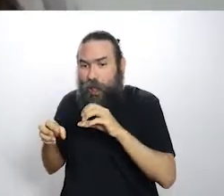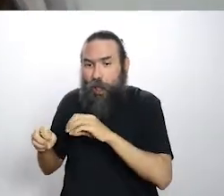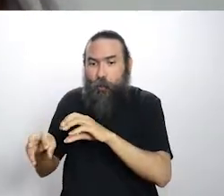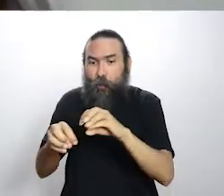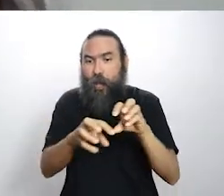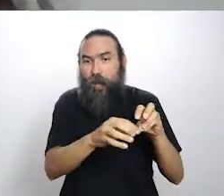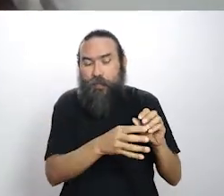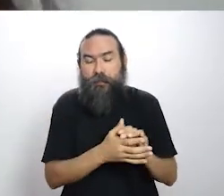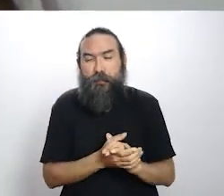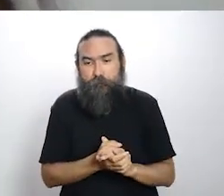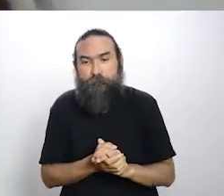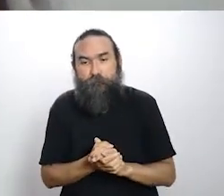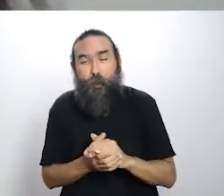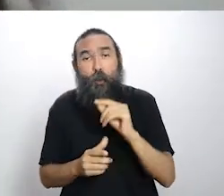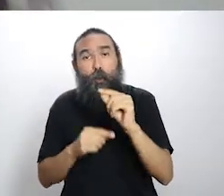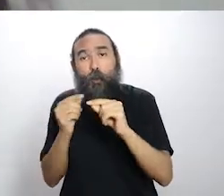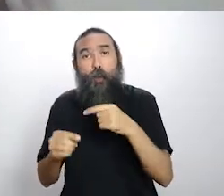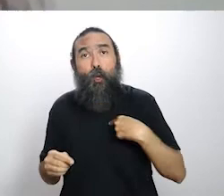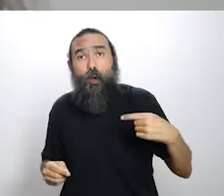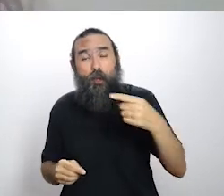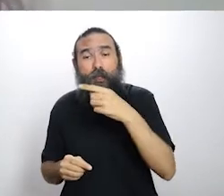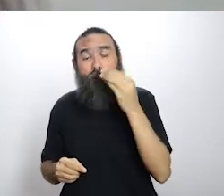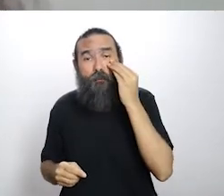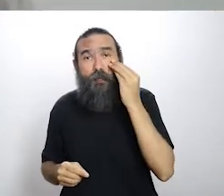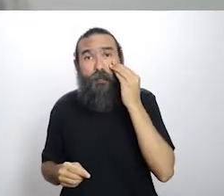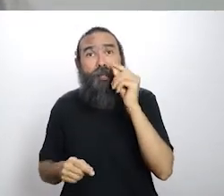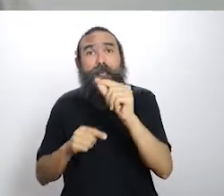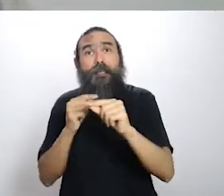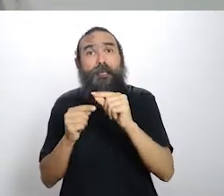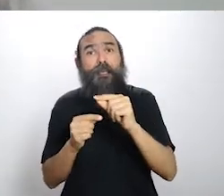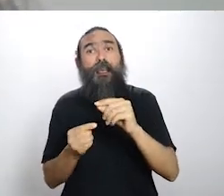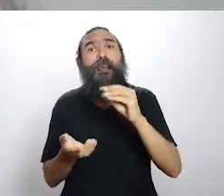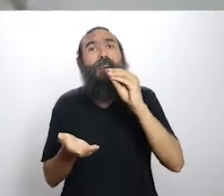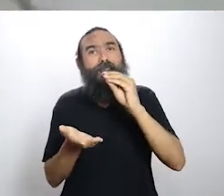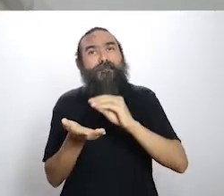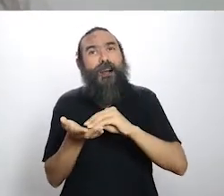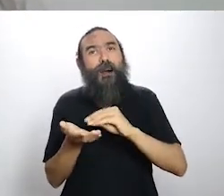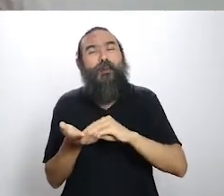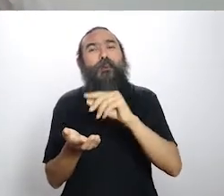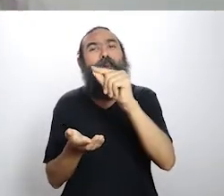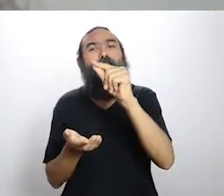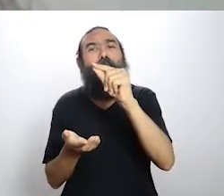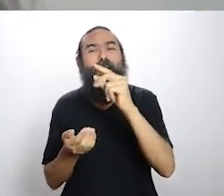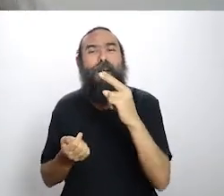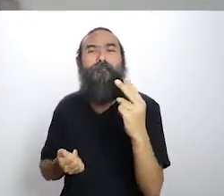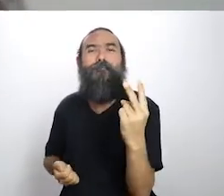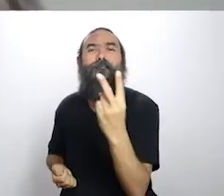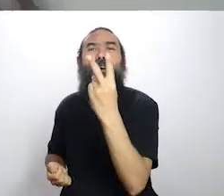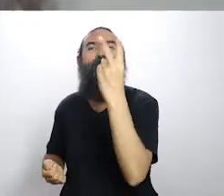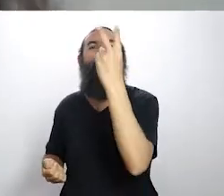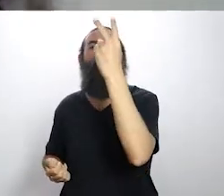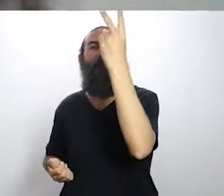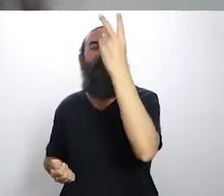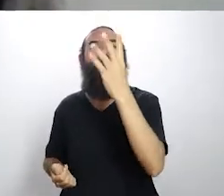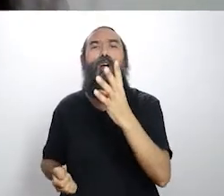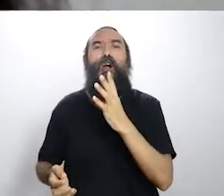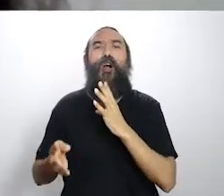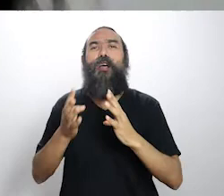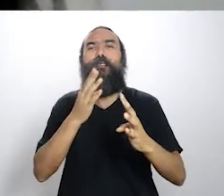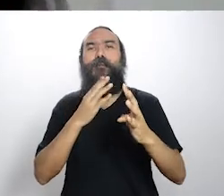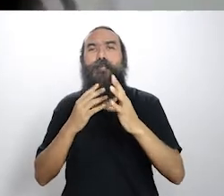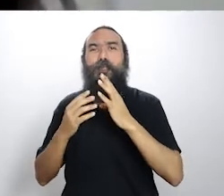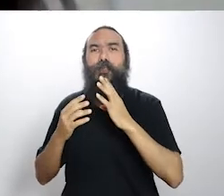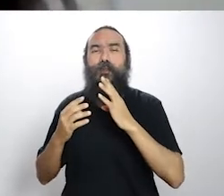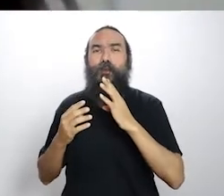visto que os sistemas de ensino não têm valorizado a educação escolar indígena. Quando se